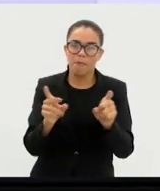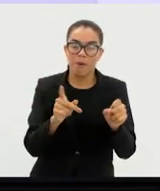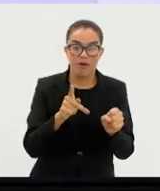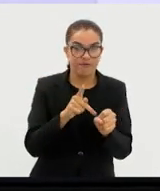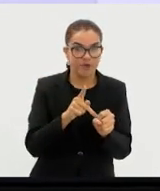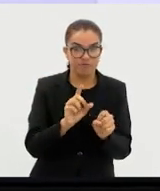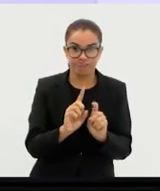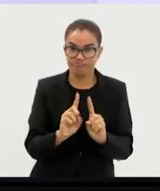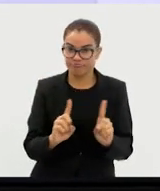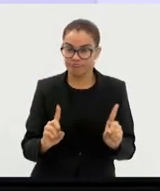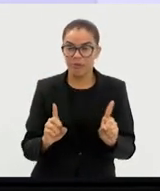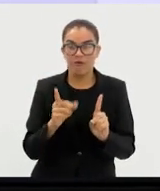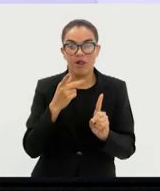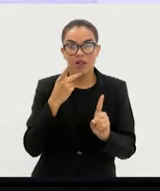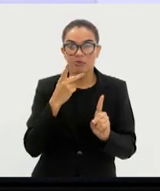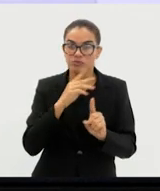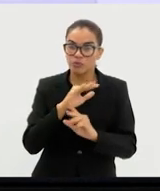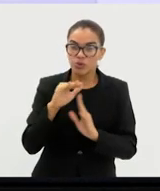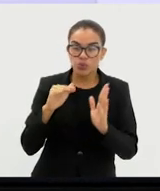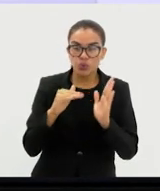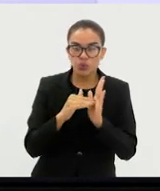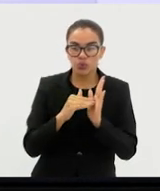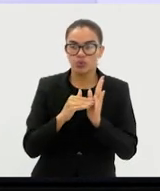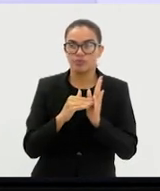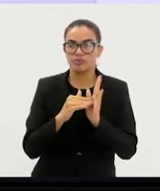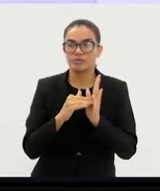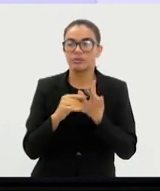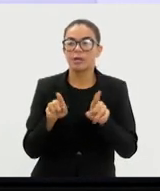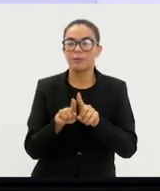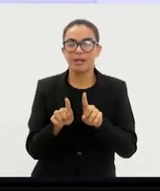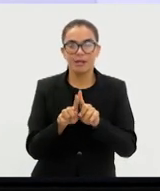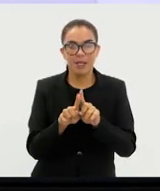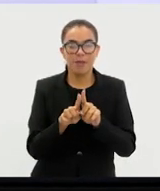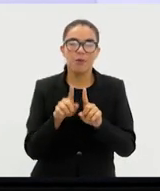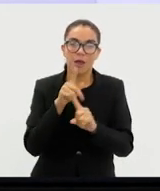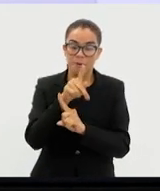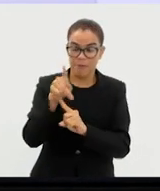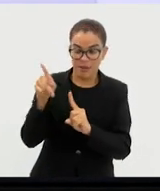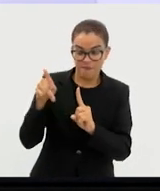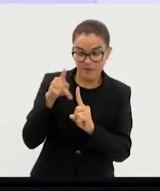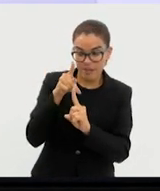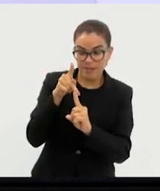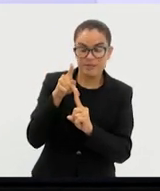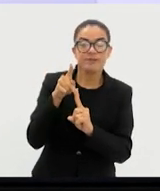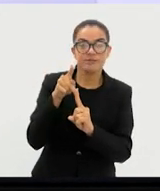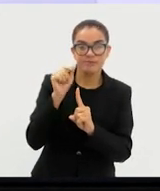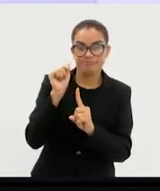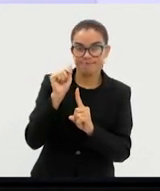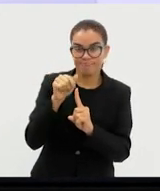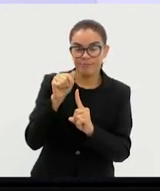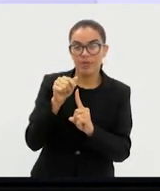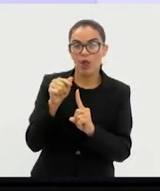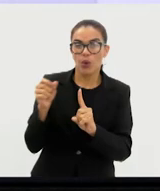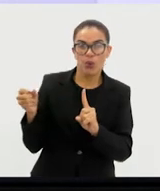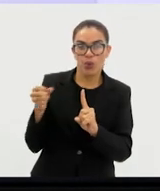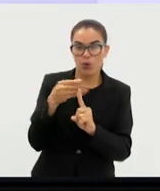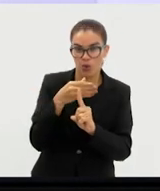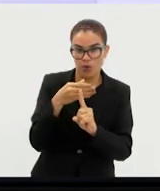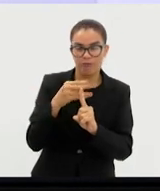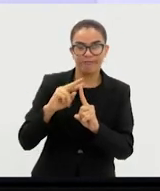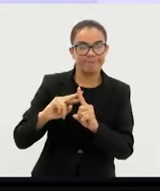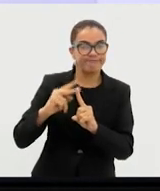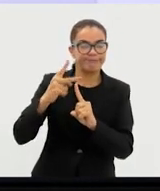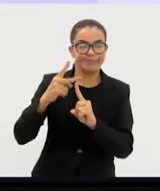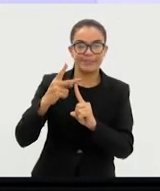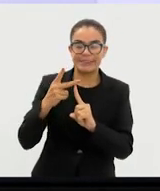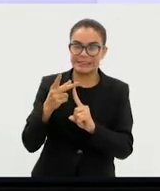aportados também para poder equilibrar essa conta, mas nós temos um plano previdenciário, que é o novo regime aqui superavitário,